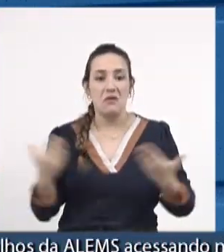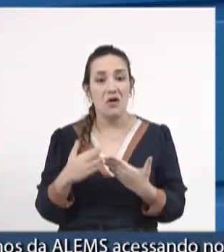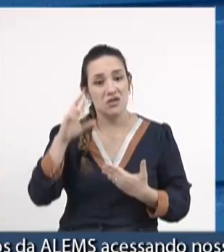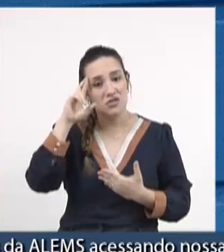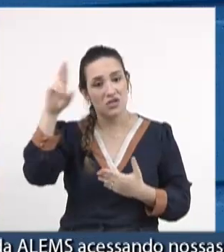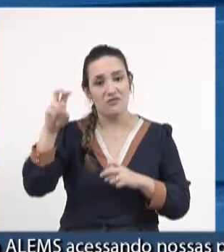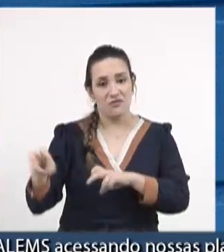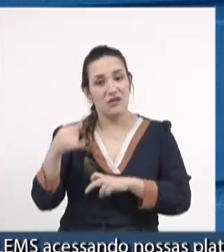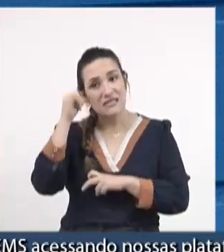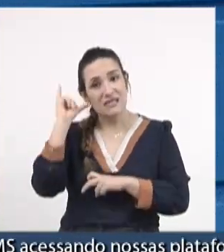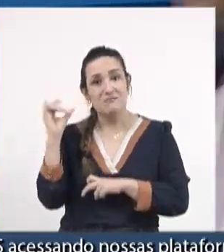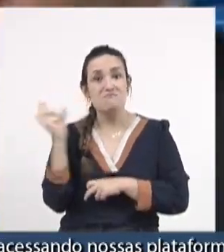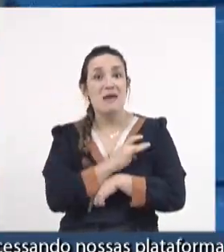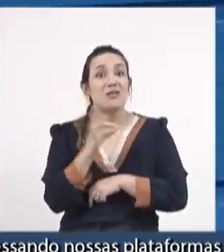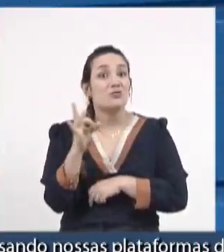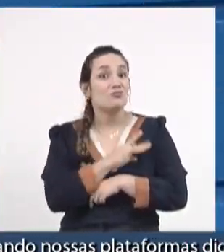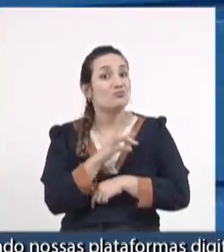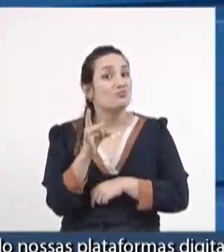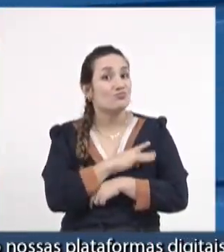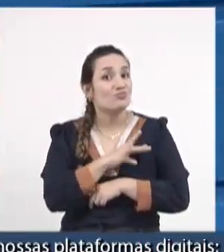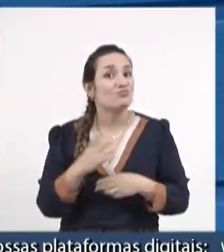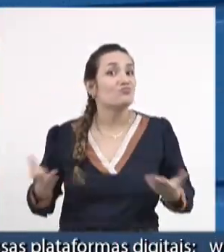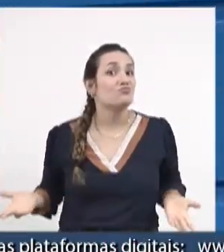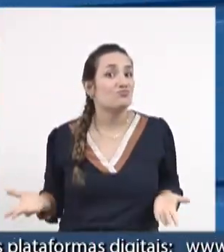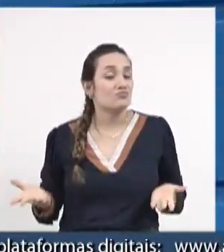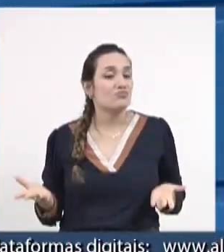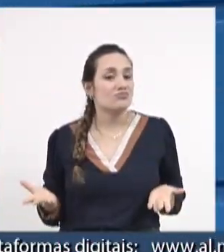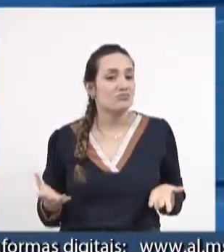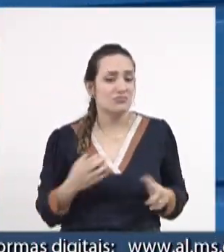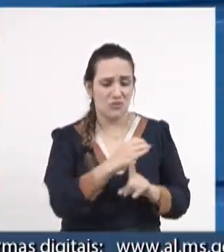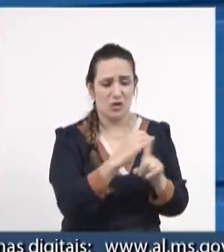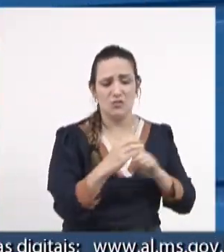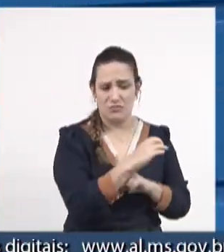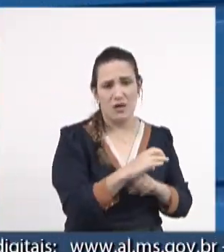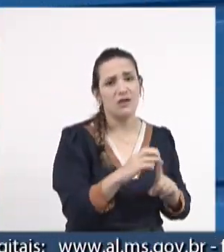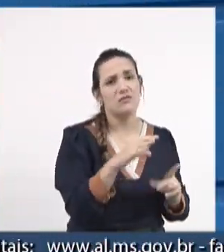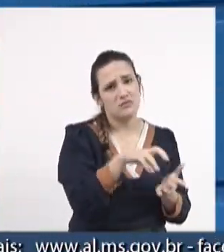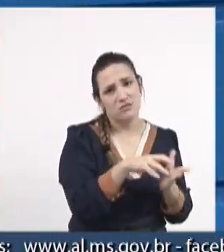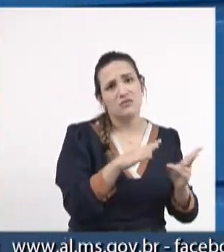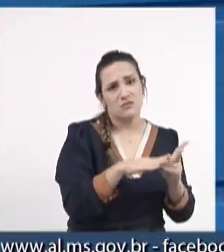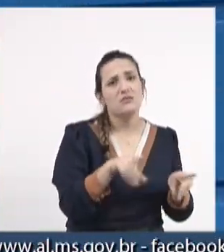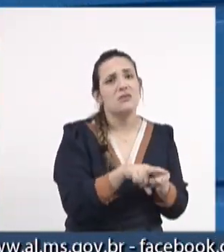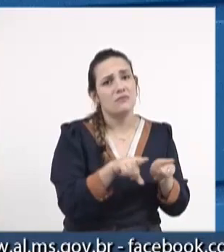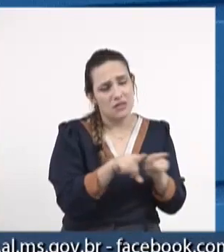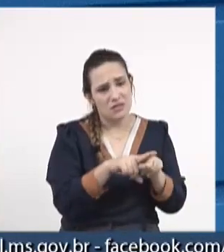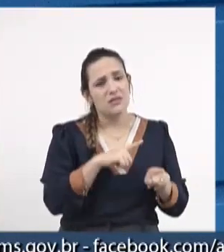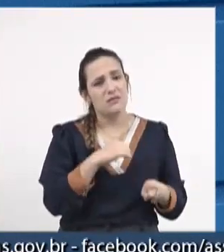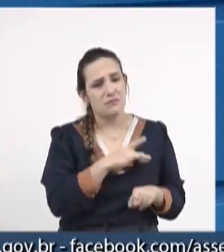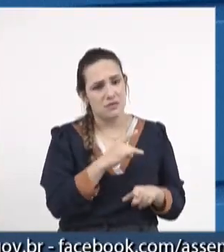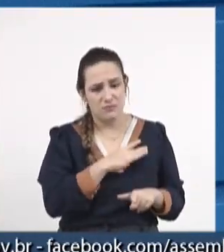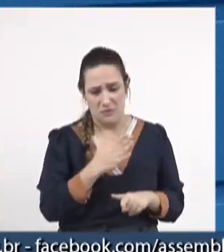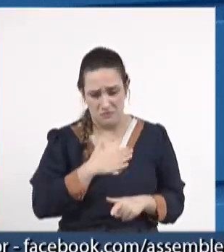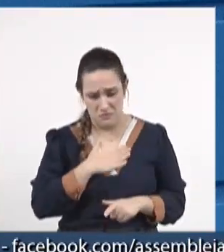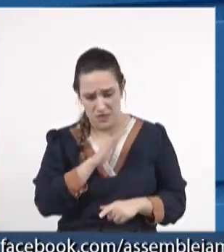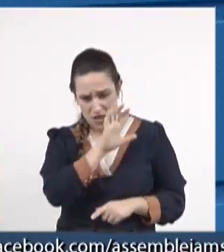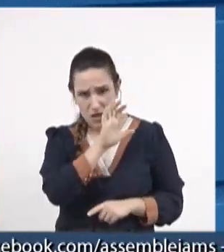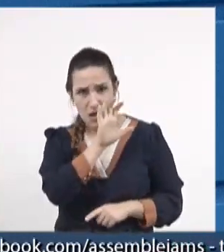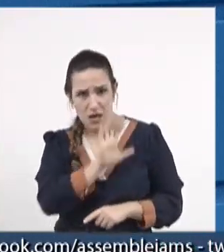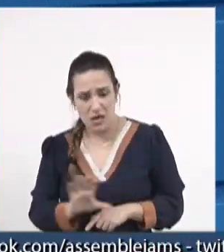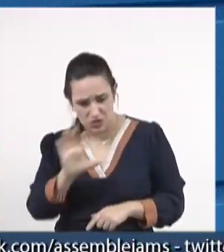do produtor rural no Mato Grosso do Sul, e as comunidades indígenas também. Na minha região, que é o Cone Sul do Estado,